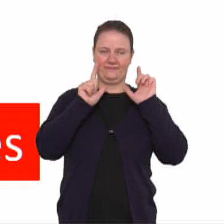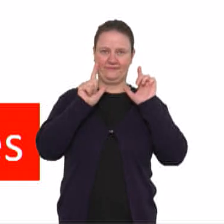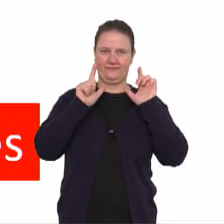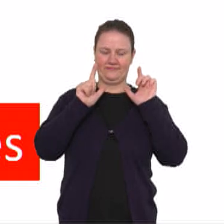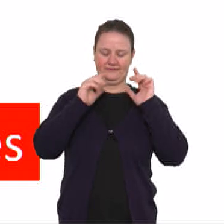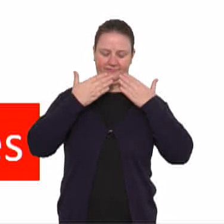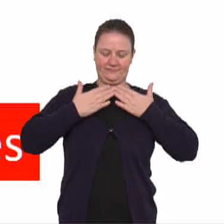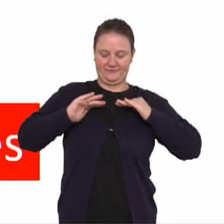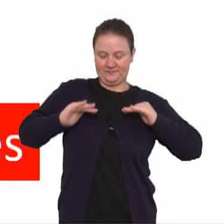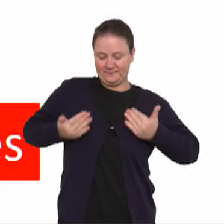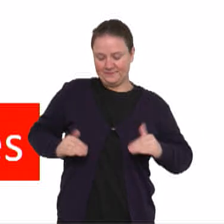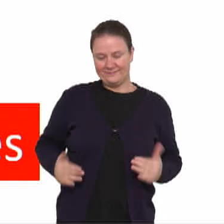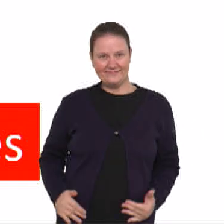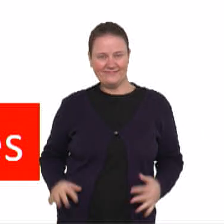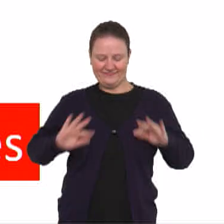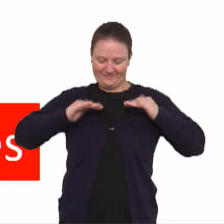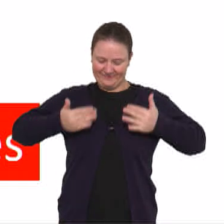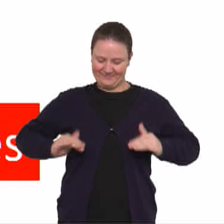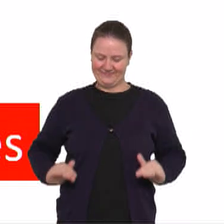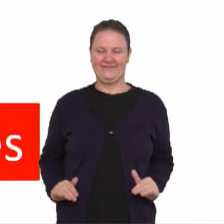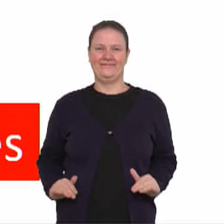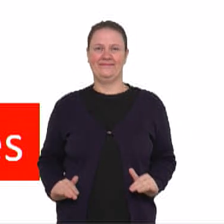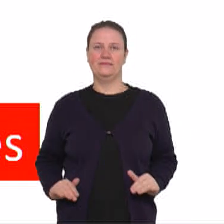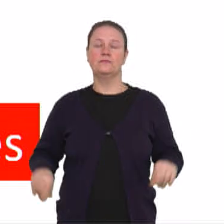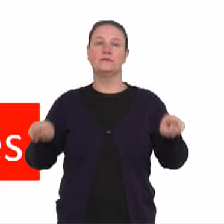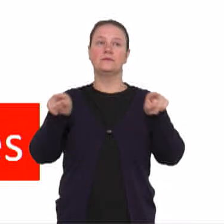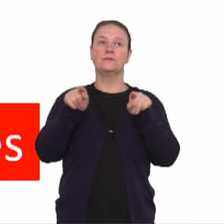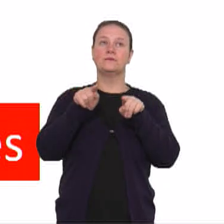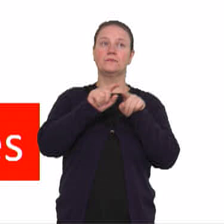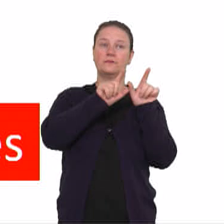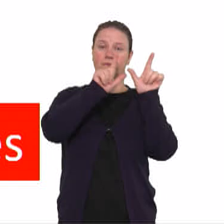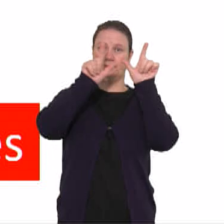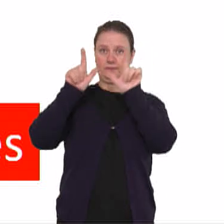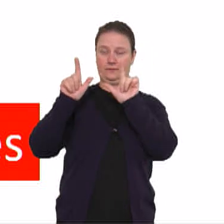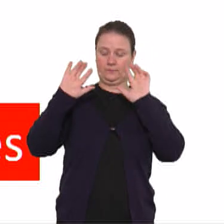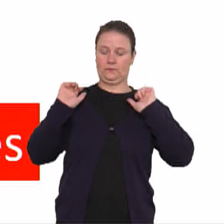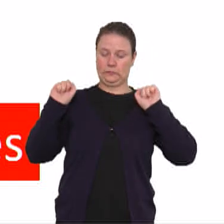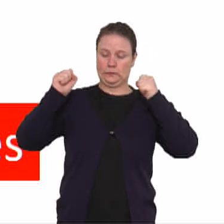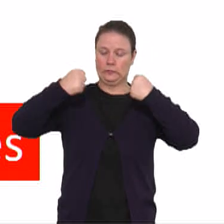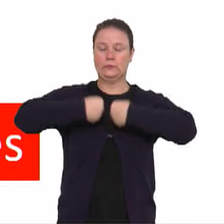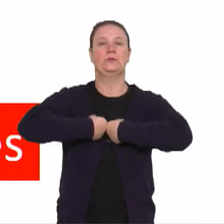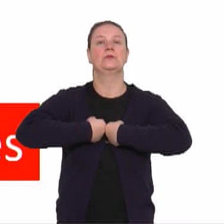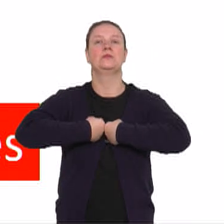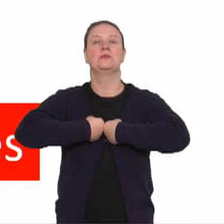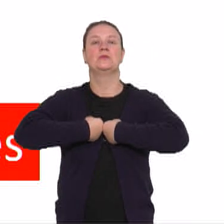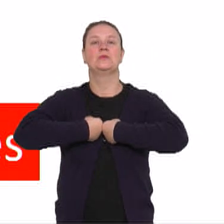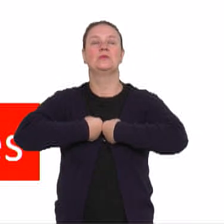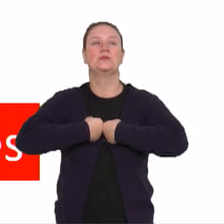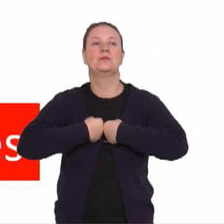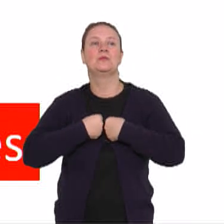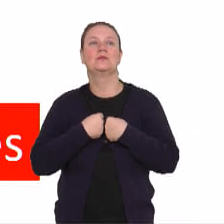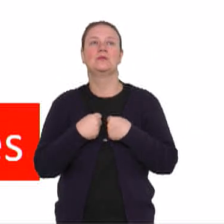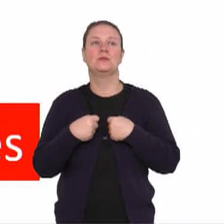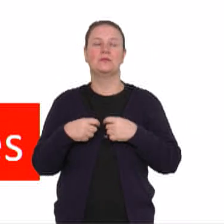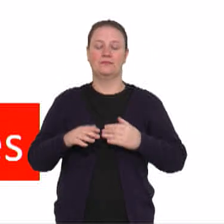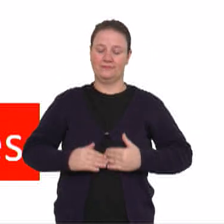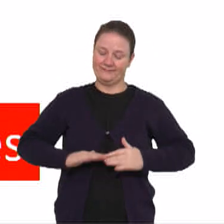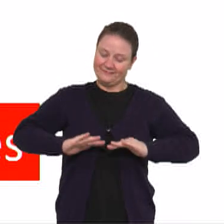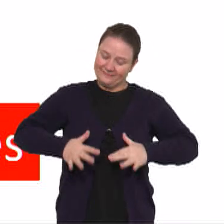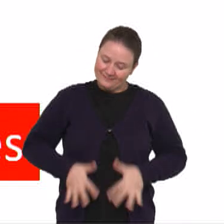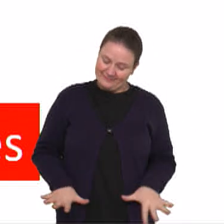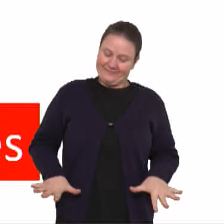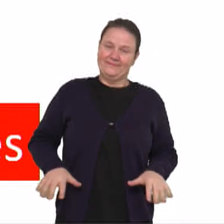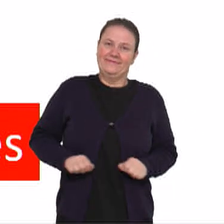dress? Vestido. Coat, casaco. Skirt,